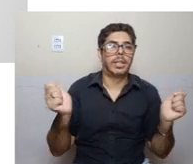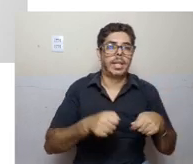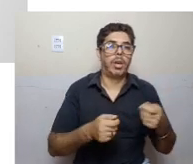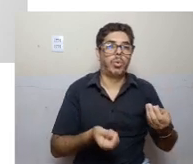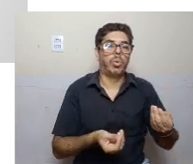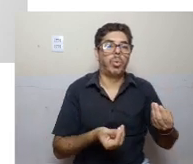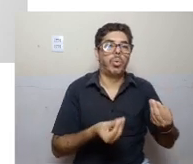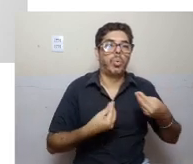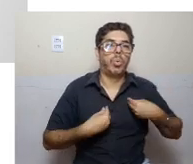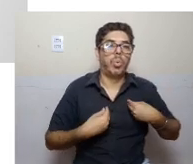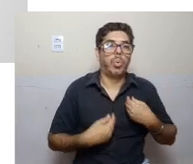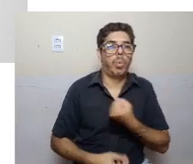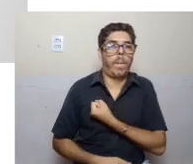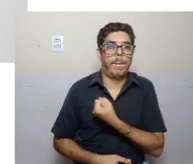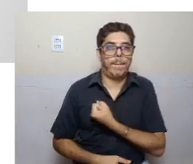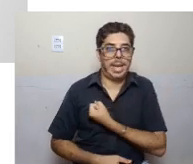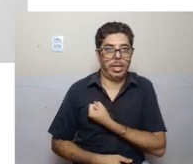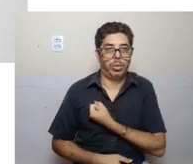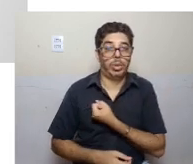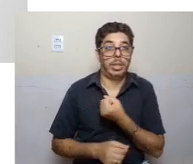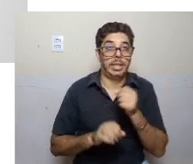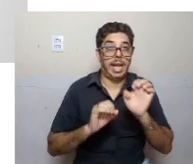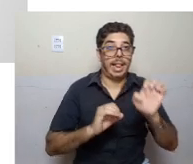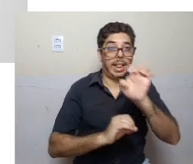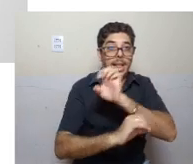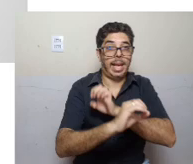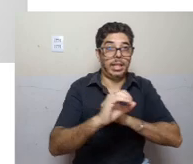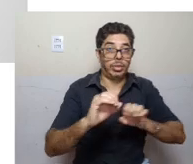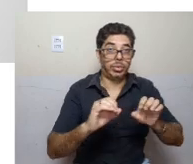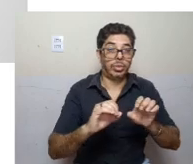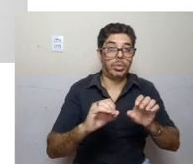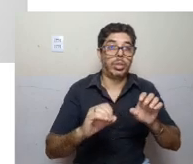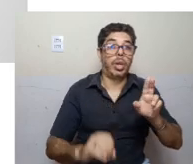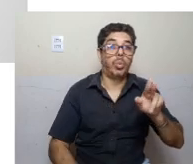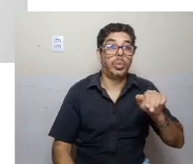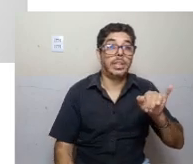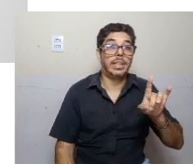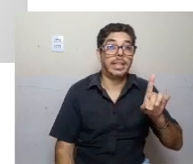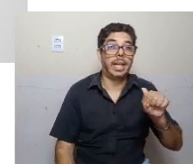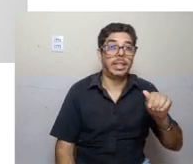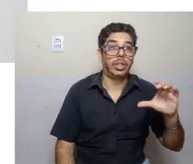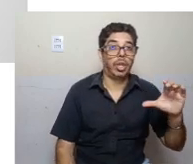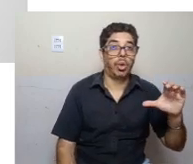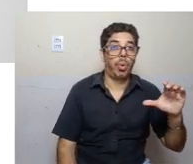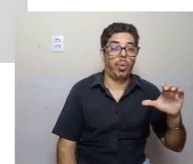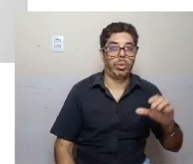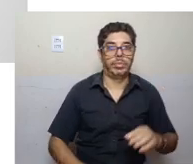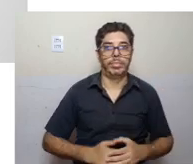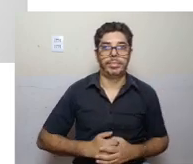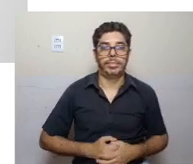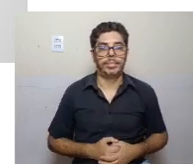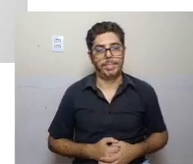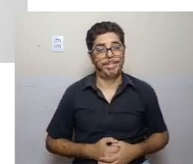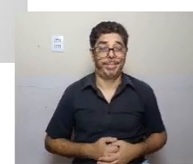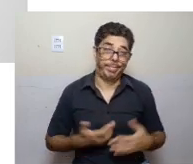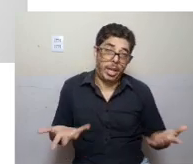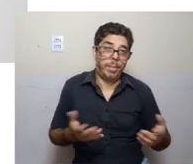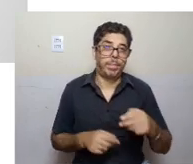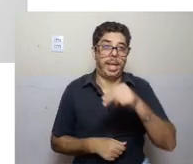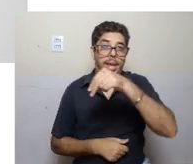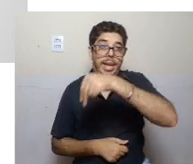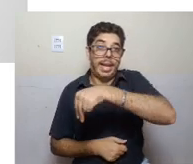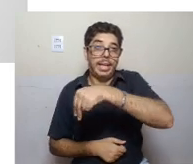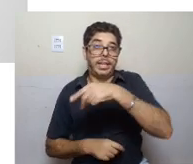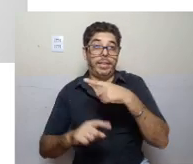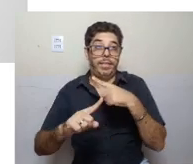o número de elétrons por unidade de volume. Com isso, a força magnética total sobre o segmento de fio será